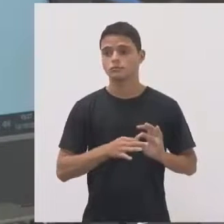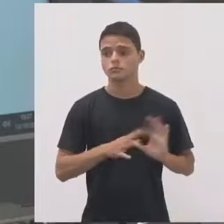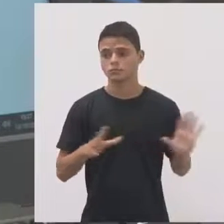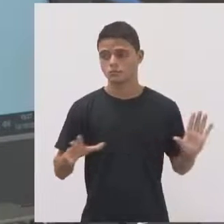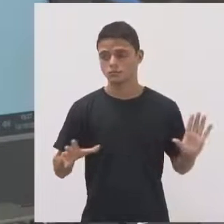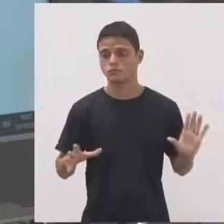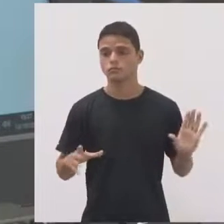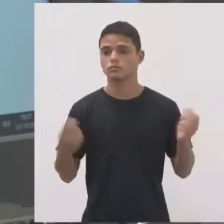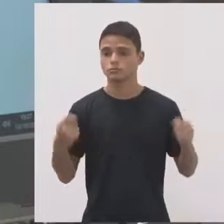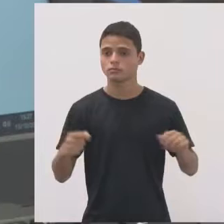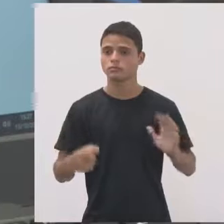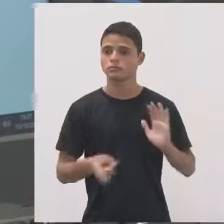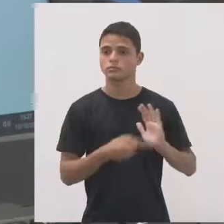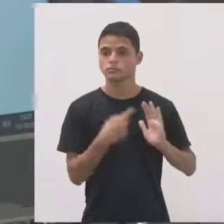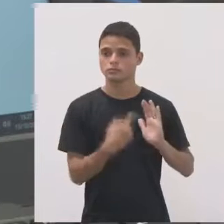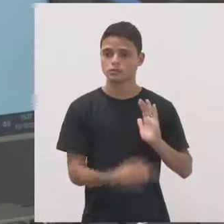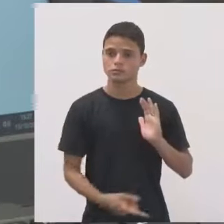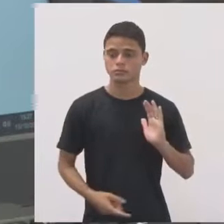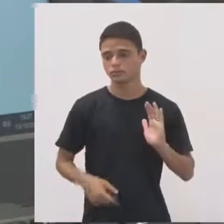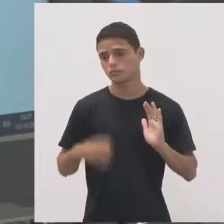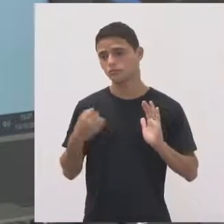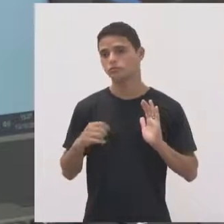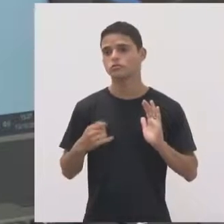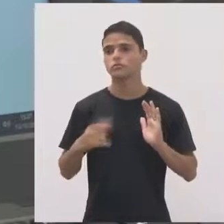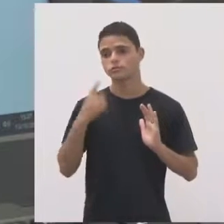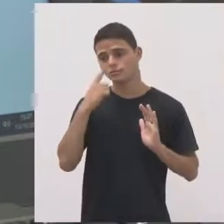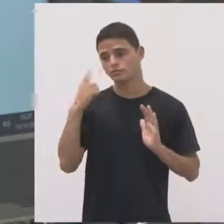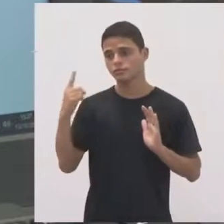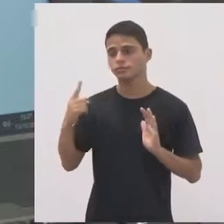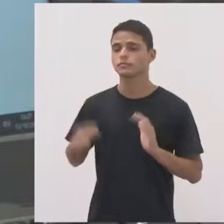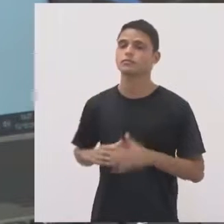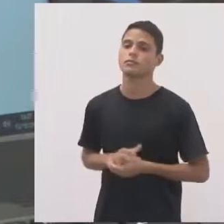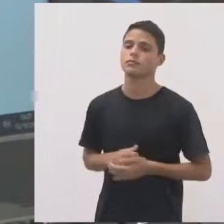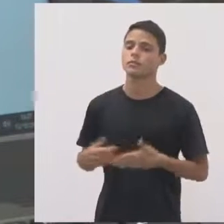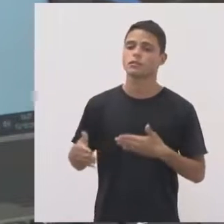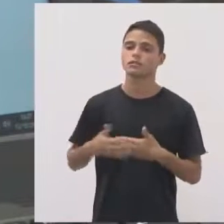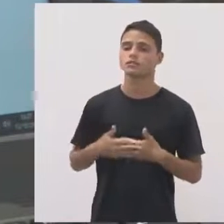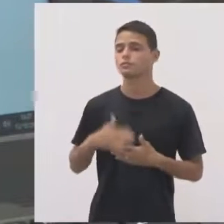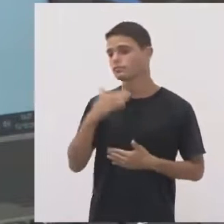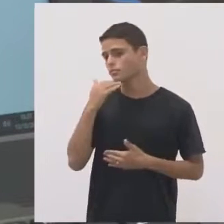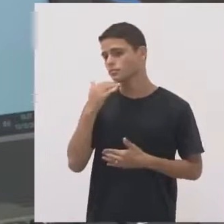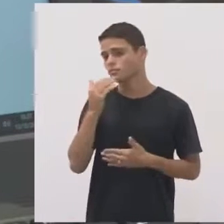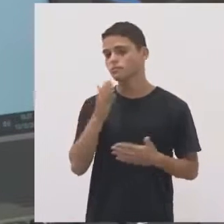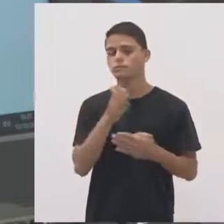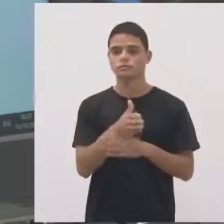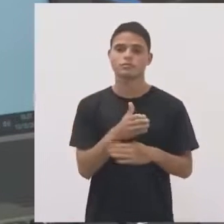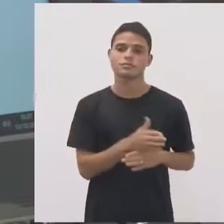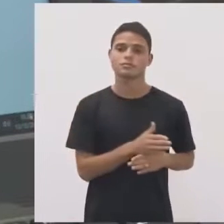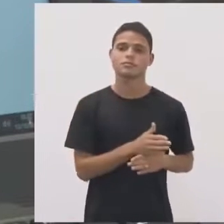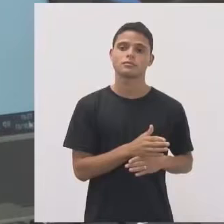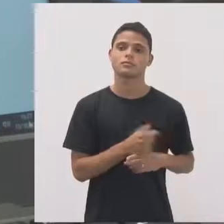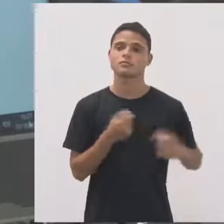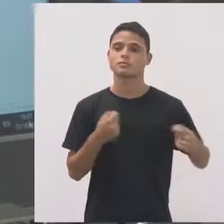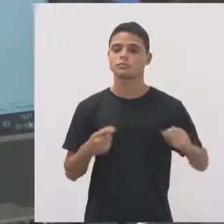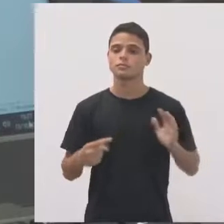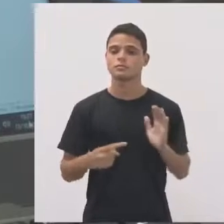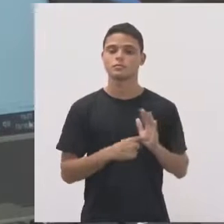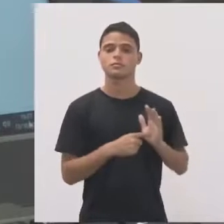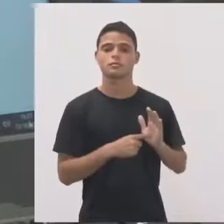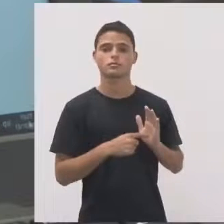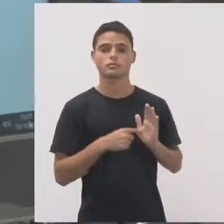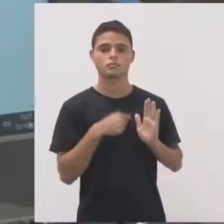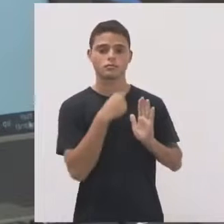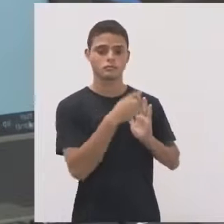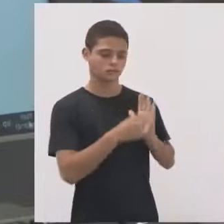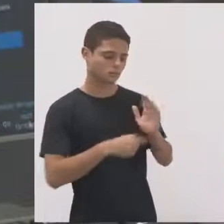tá? Tem que desativar. E vocês veem que ele está fechado, eu não consigo desativar. Como eu faço para desativar isso? Você vai clicar no relógio